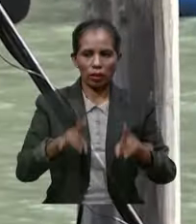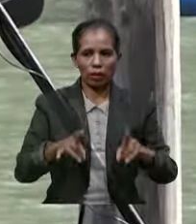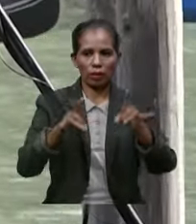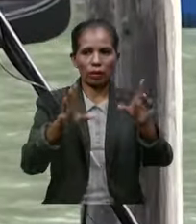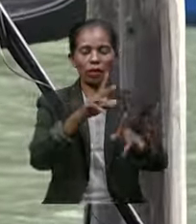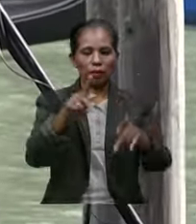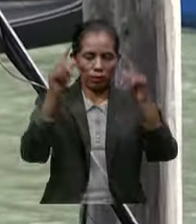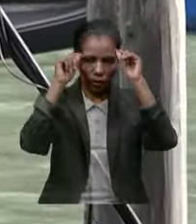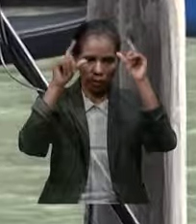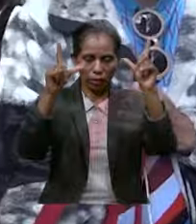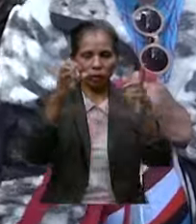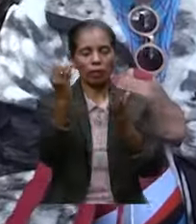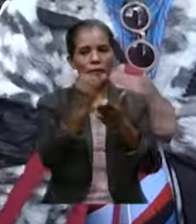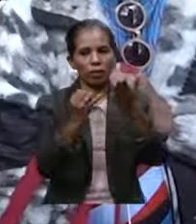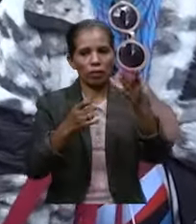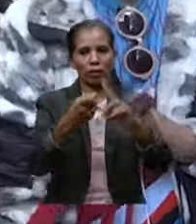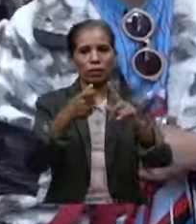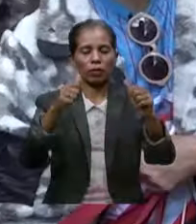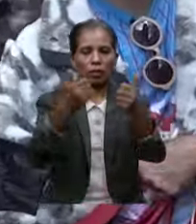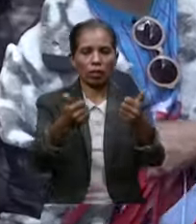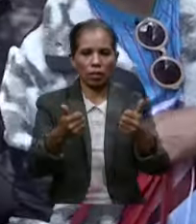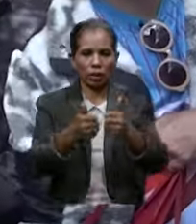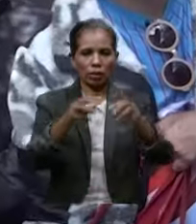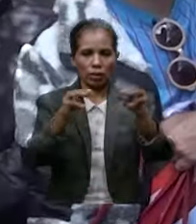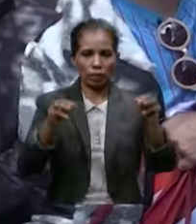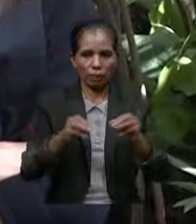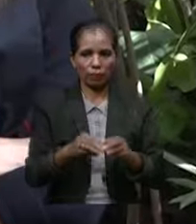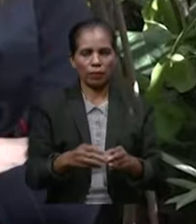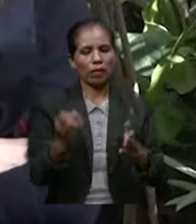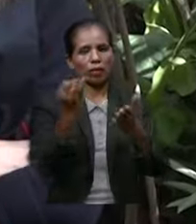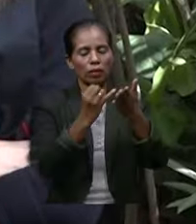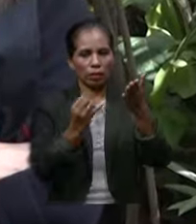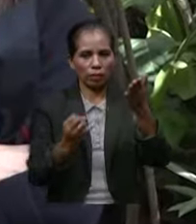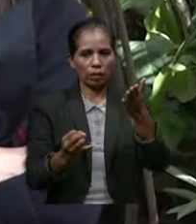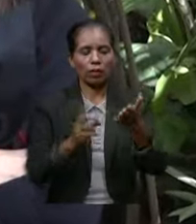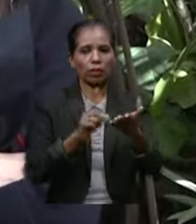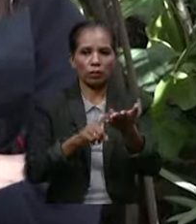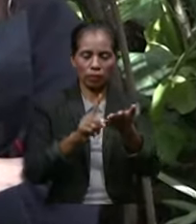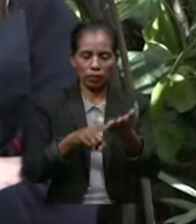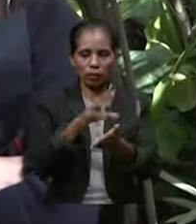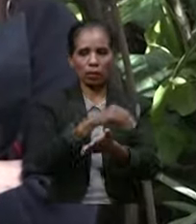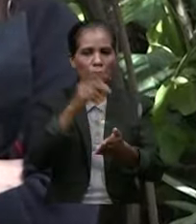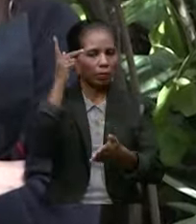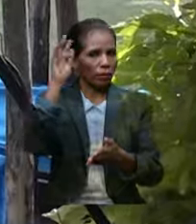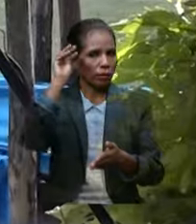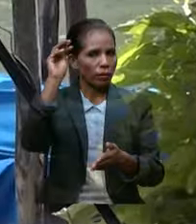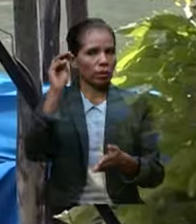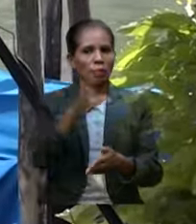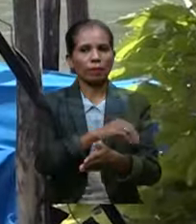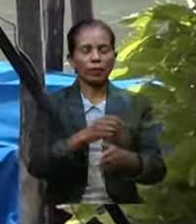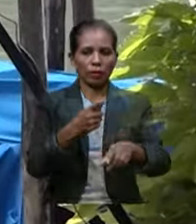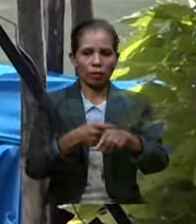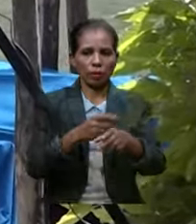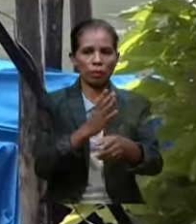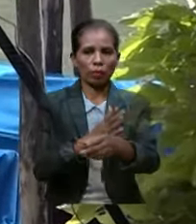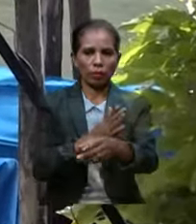artista Timoroan no pintor Sira Rússia Grupo Arte Morris. E em discurso, o primeiro-ministro Kairala Sanana Guzmão Hatete, tempo ona ato